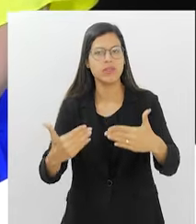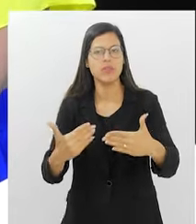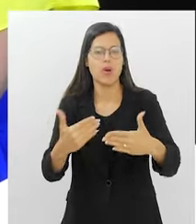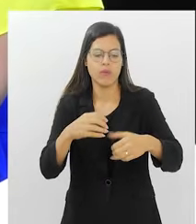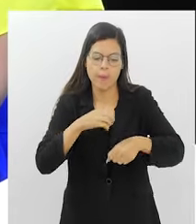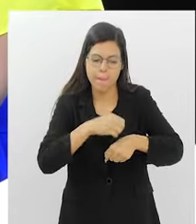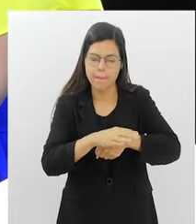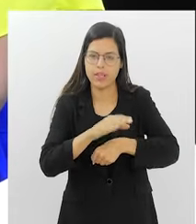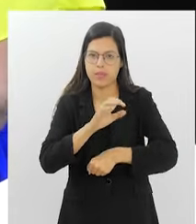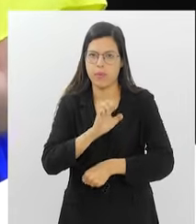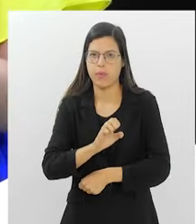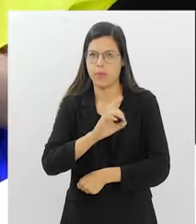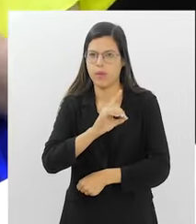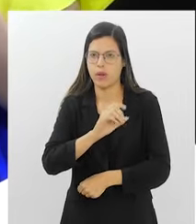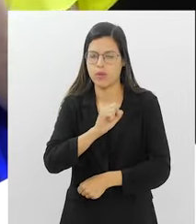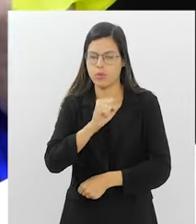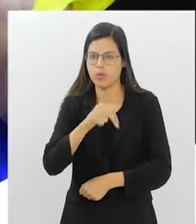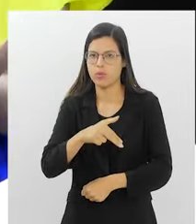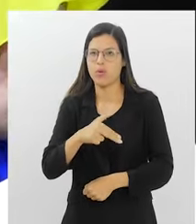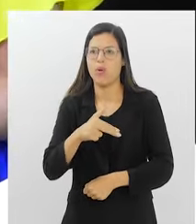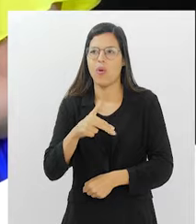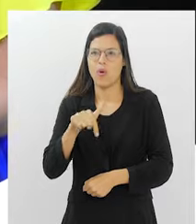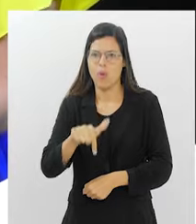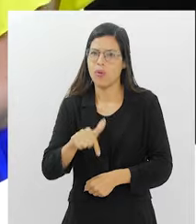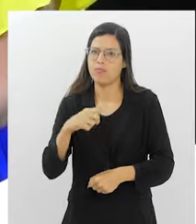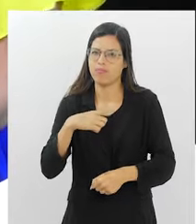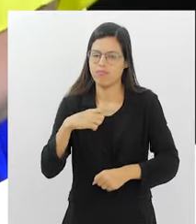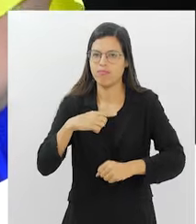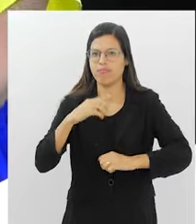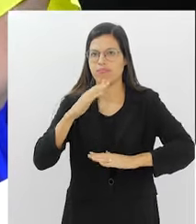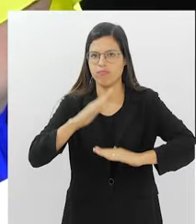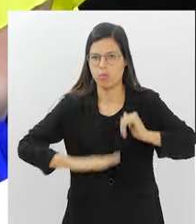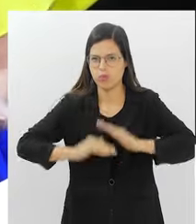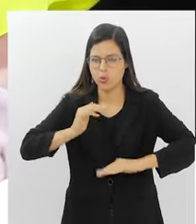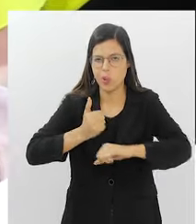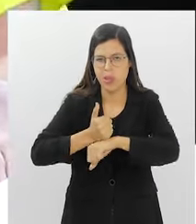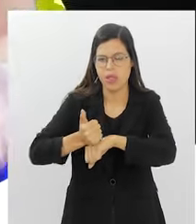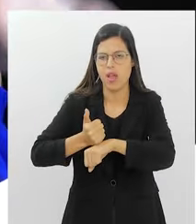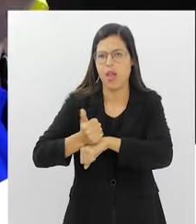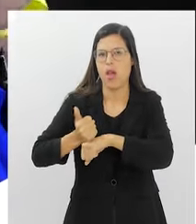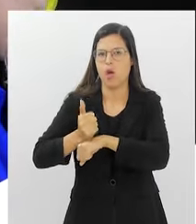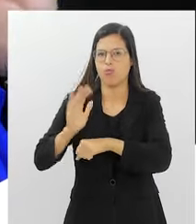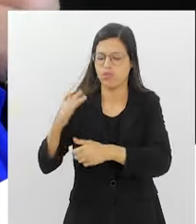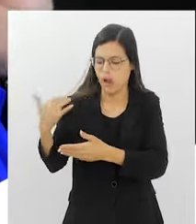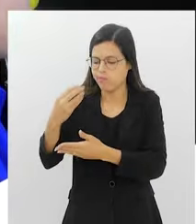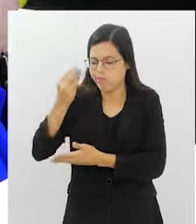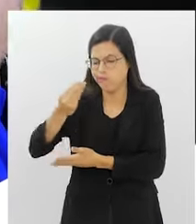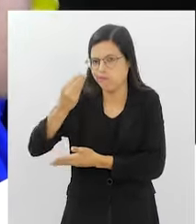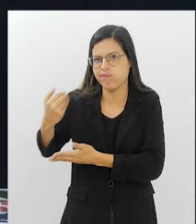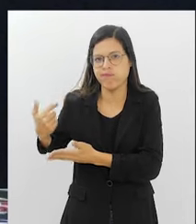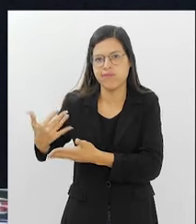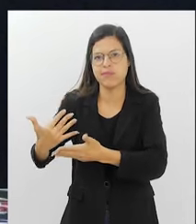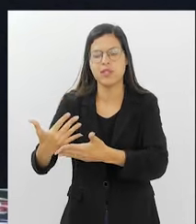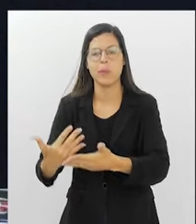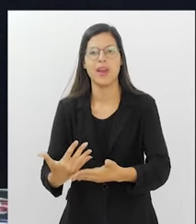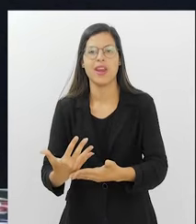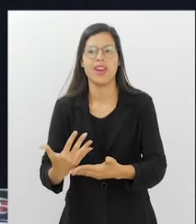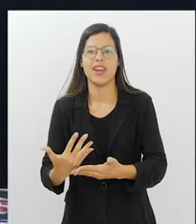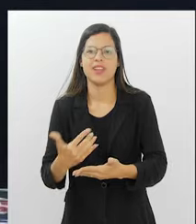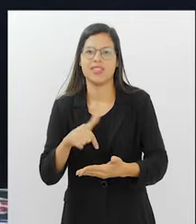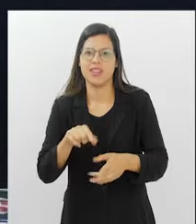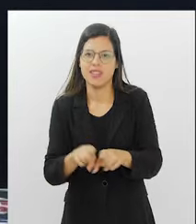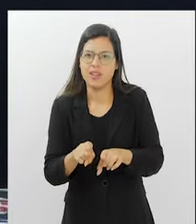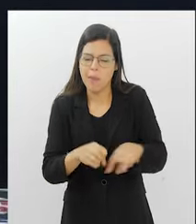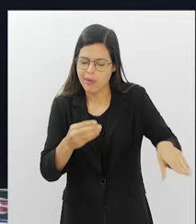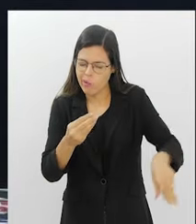que nós acreditamos Pro Edson obviamente com a bagagem com toda a estrutura profissional que ele tem ele também acrescenta para caramba então aí